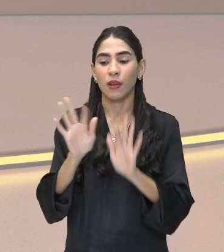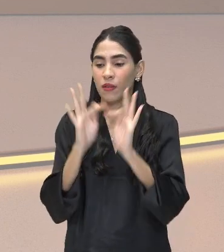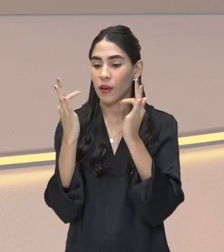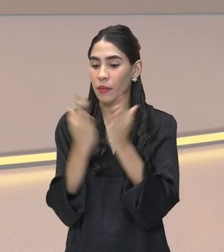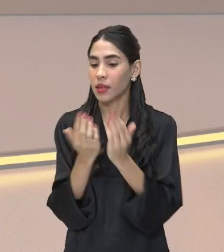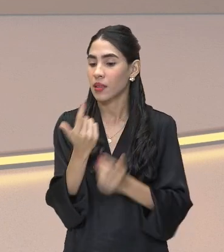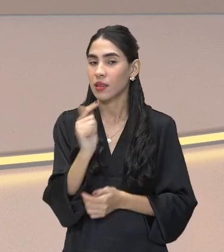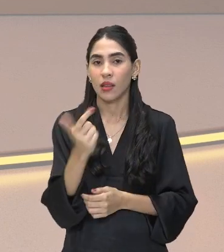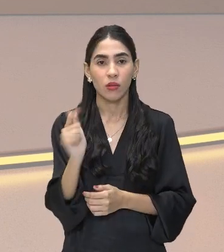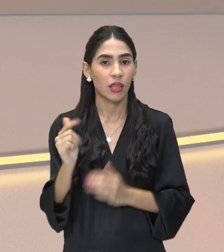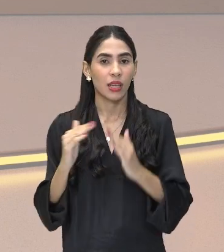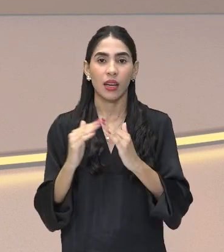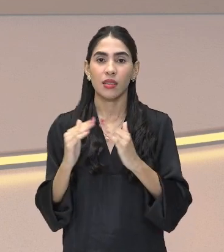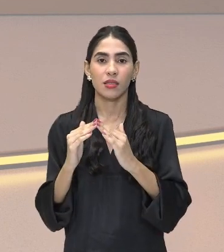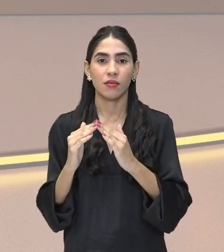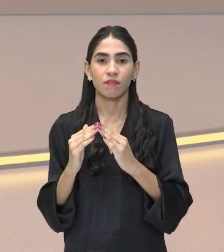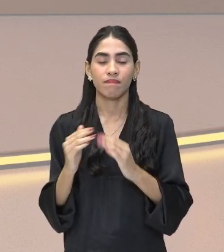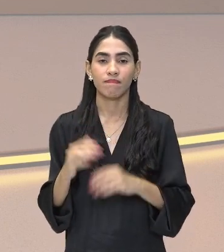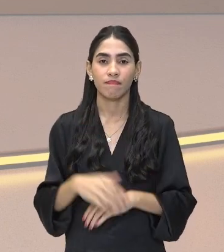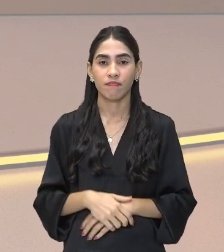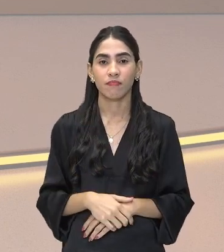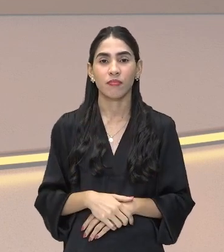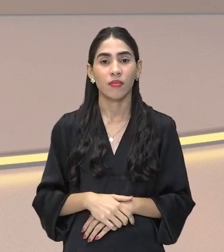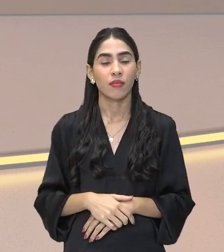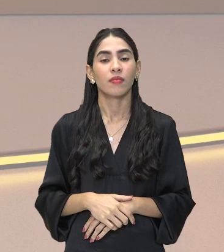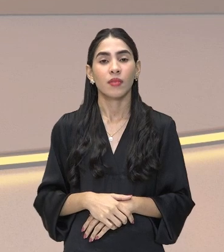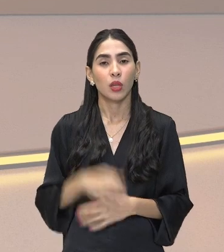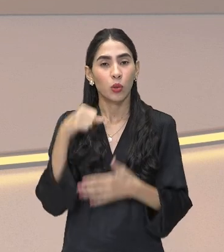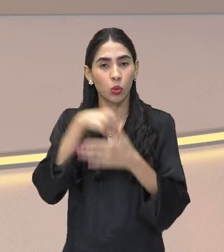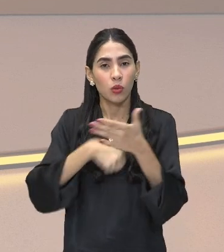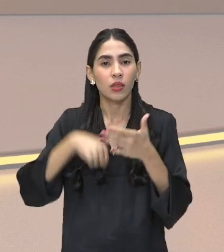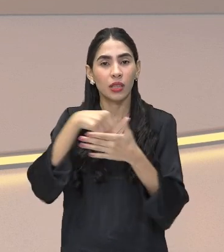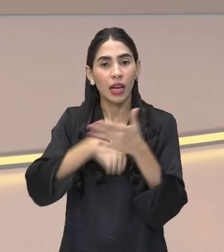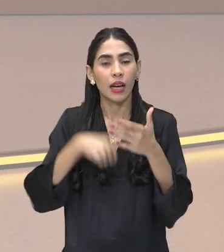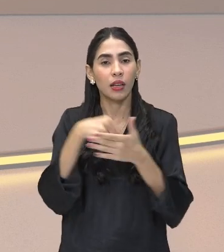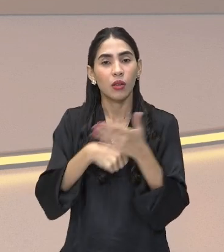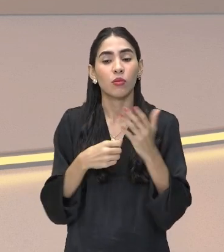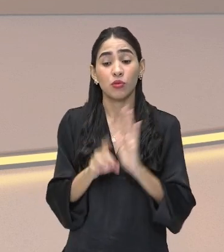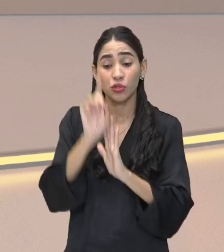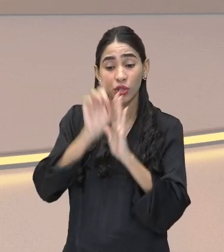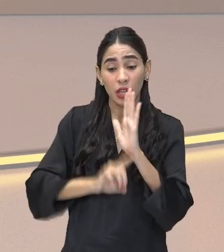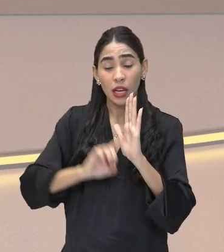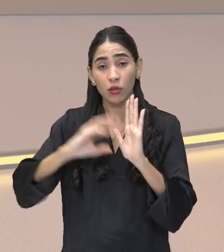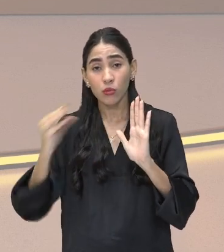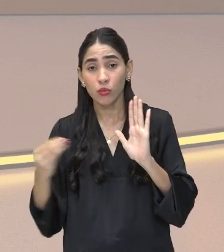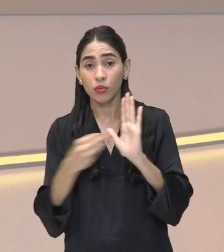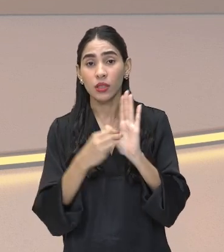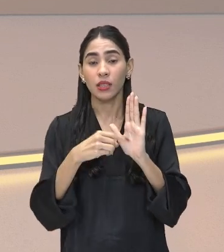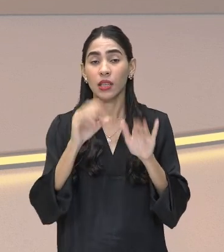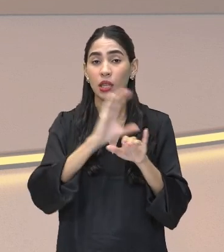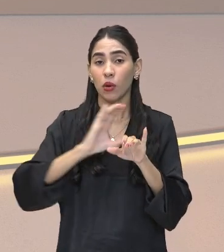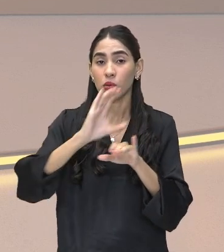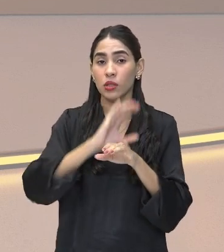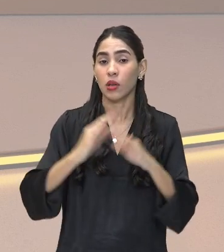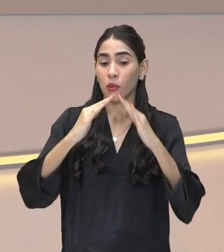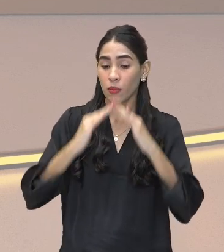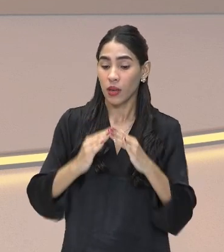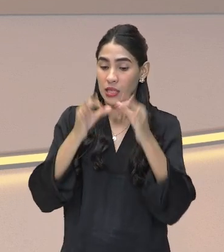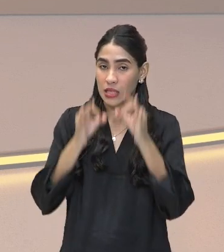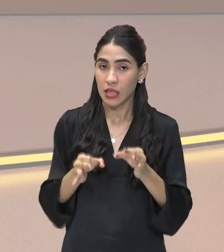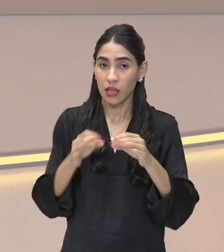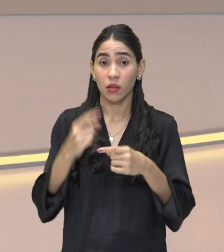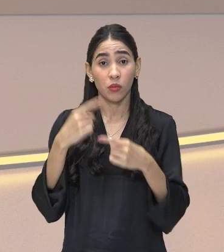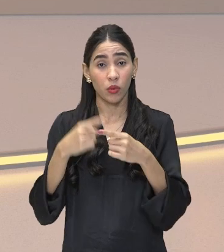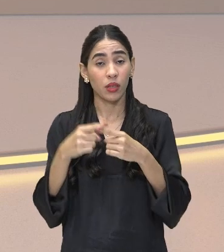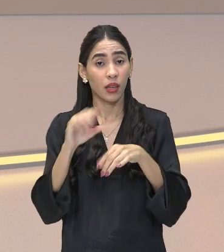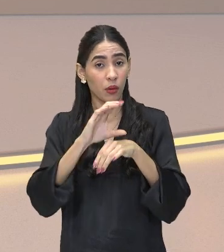não têm casa, e reivindicar o direito constitucional à moradia digna, porque a